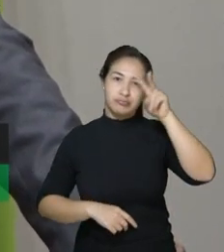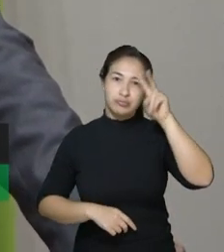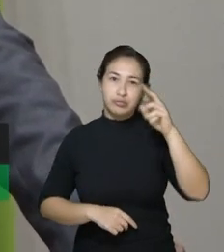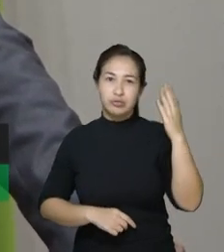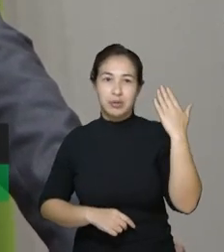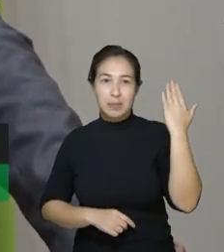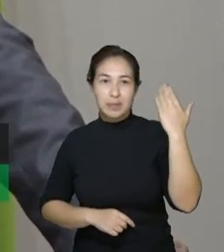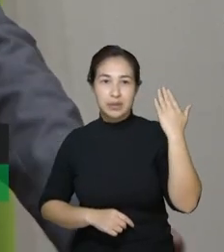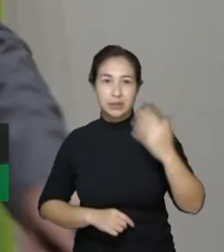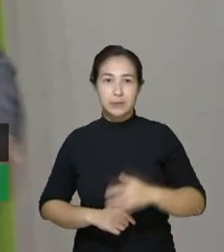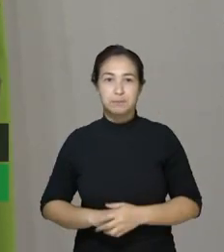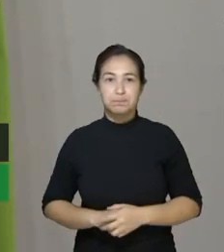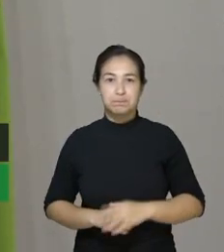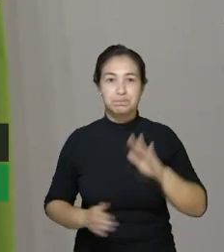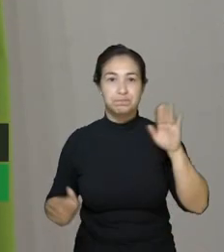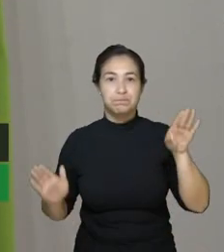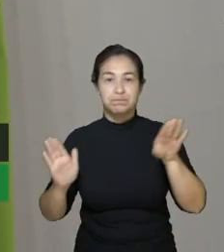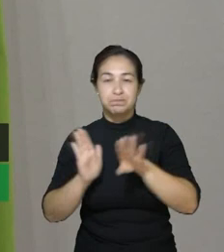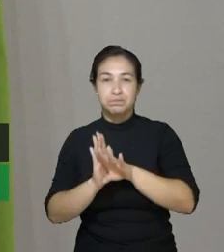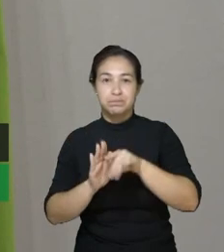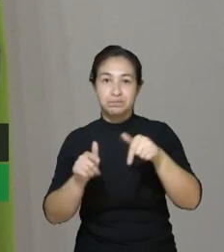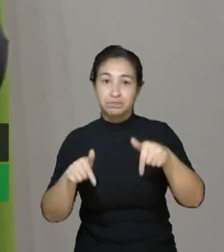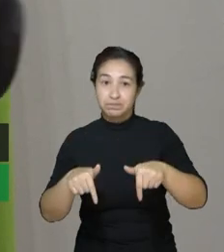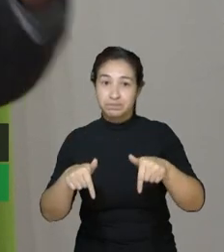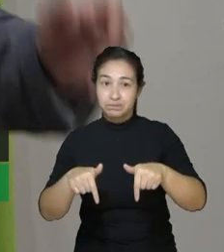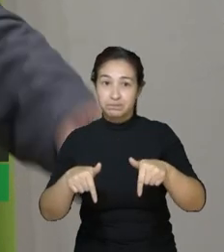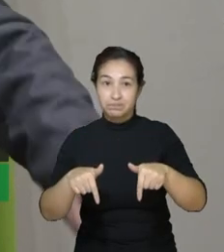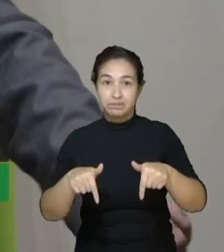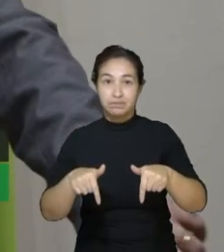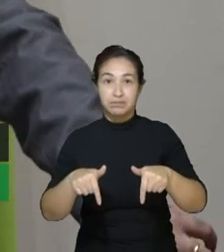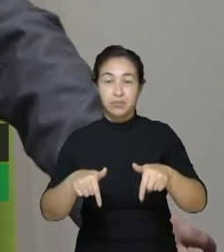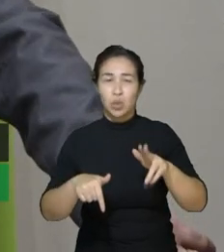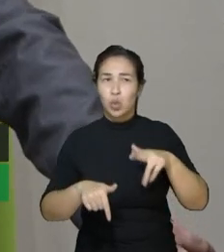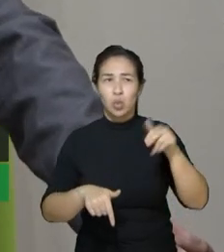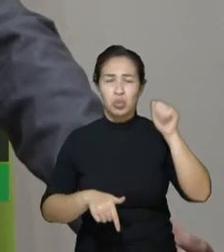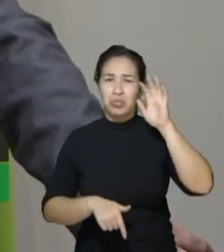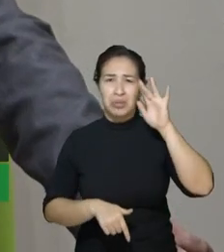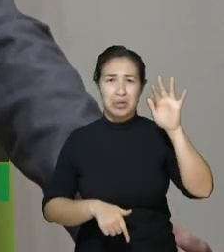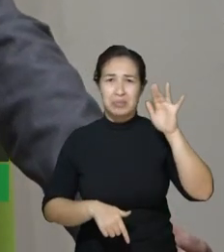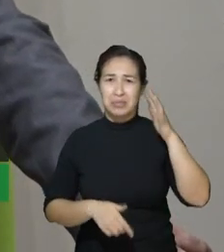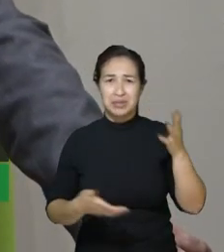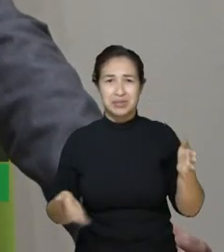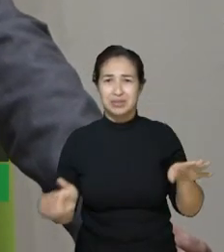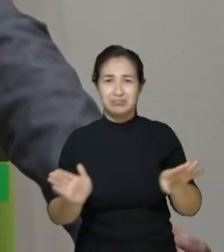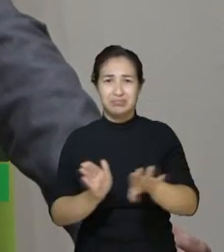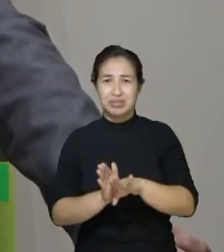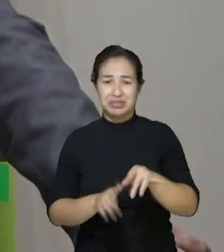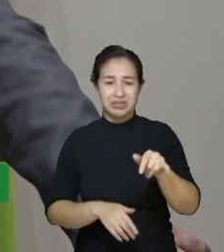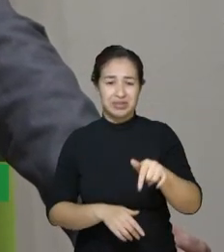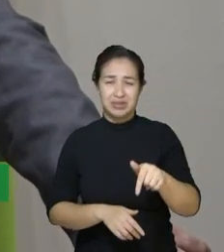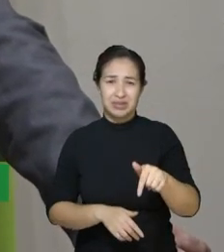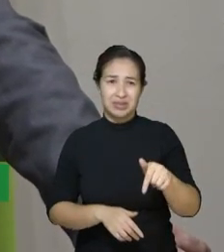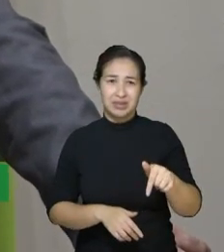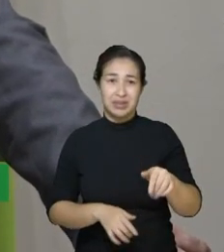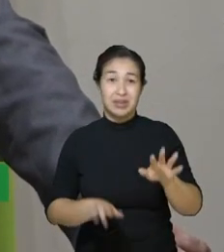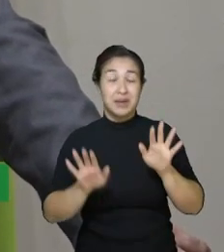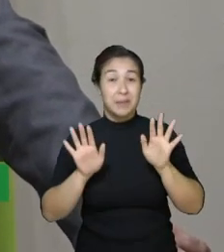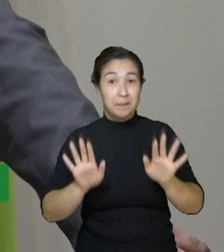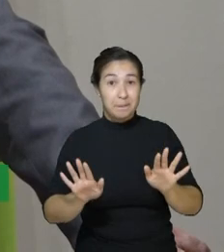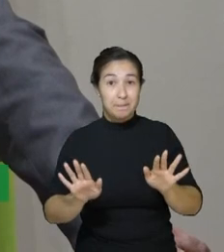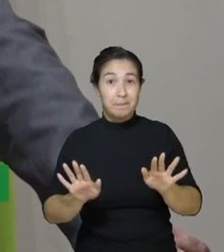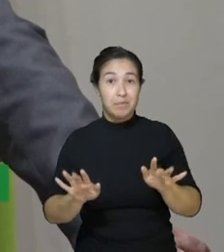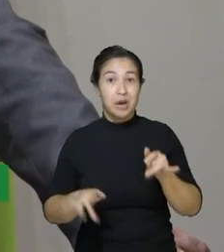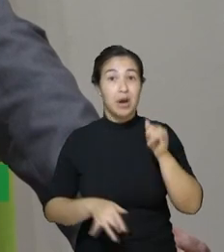e chegar aqui, jamais imaginei que pudesse chegar aqui, mas tive